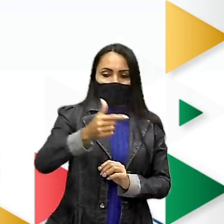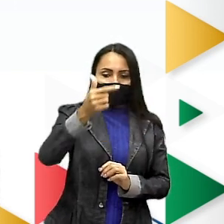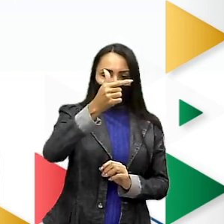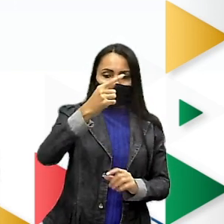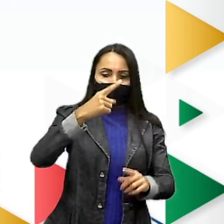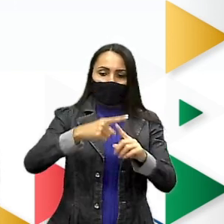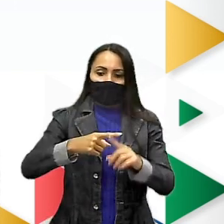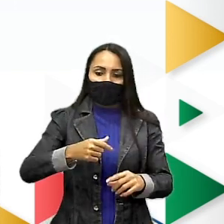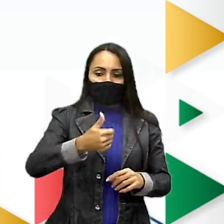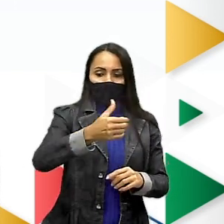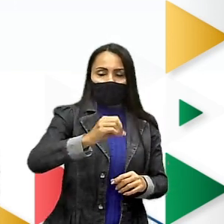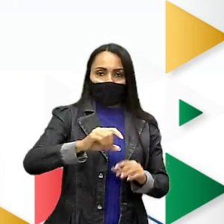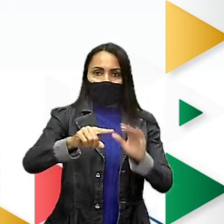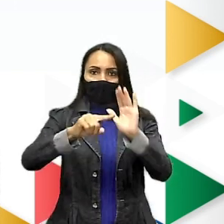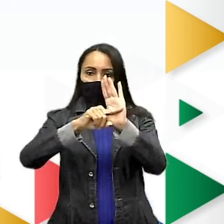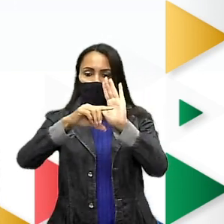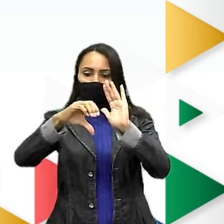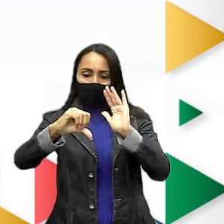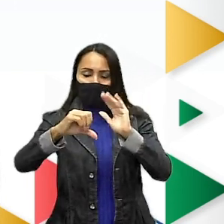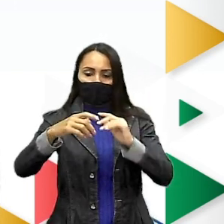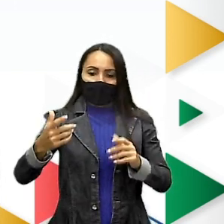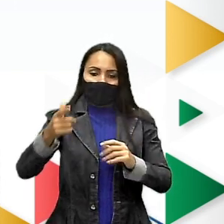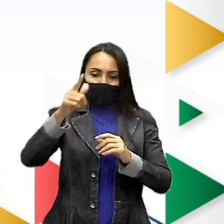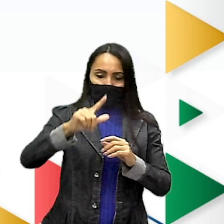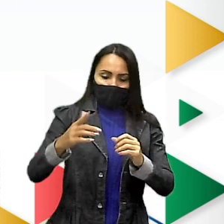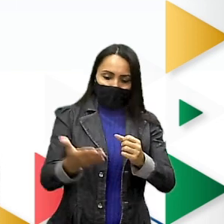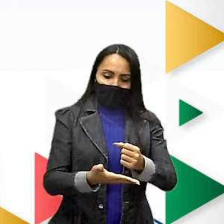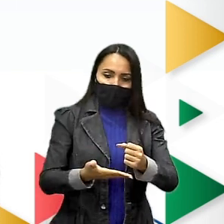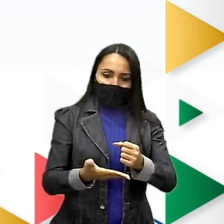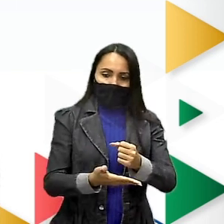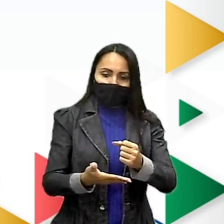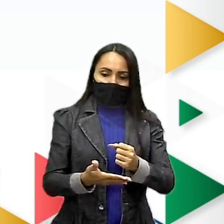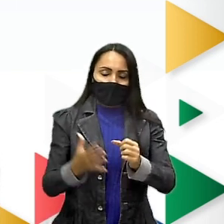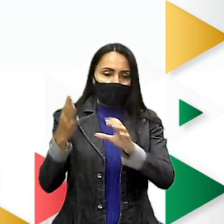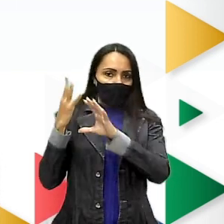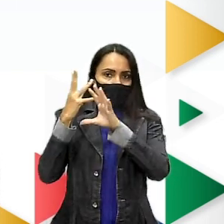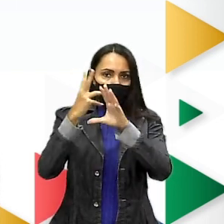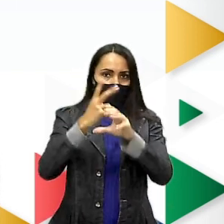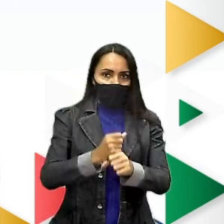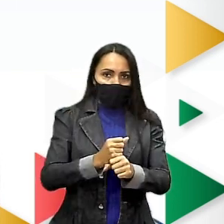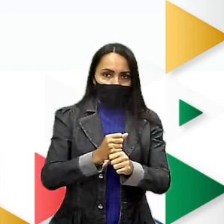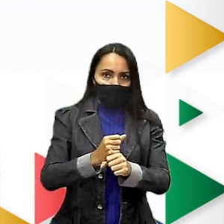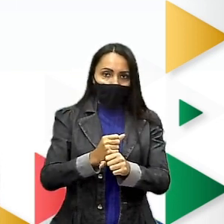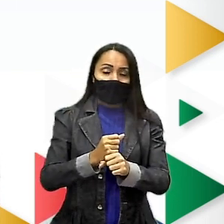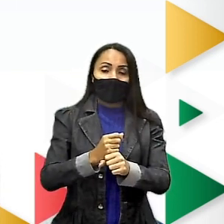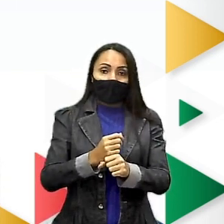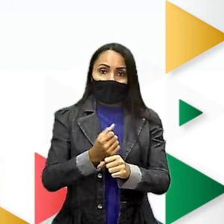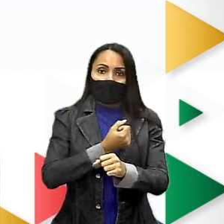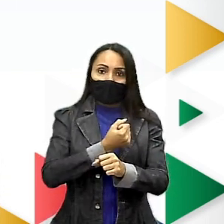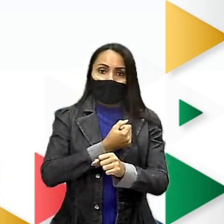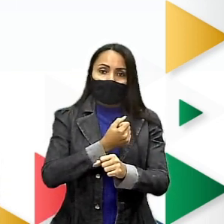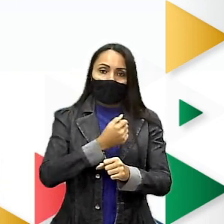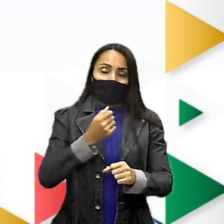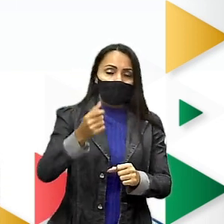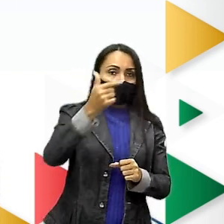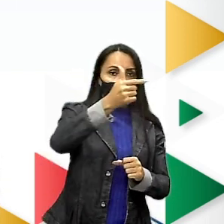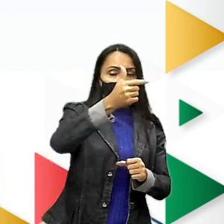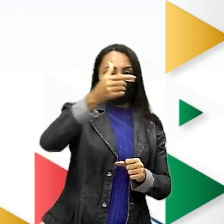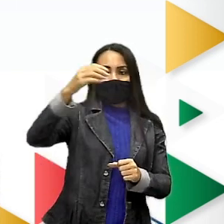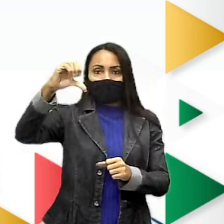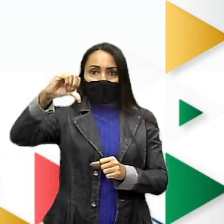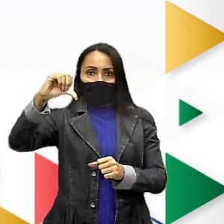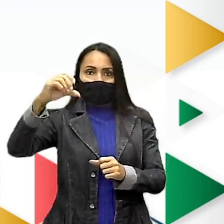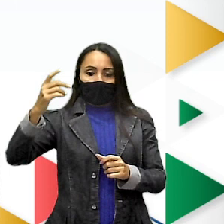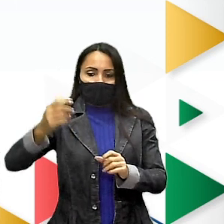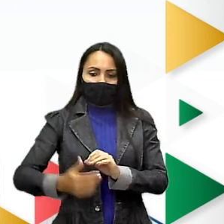gente faz? A regrinha bem clara. Repete a base e soma-se os expoentes. Toda vez que eu tenho multiplicação de bases